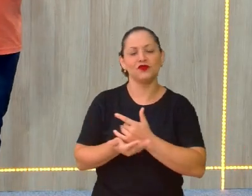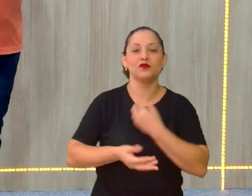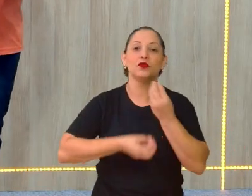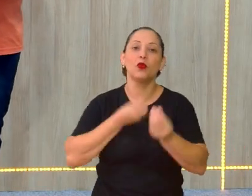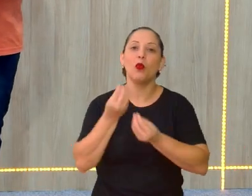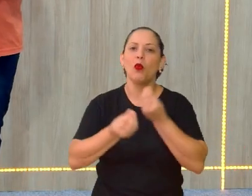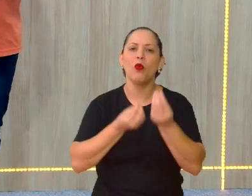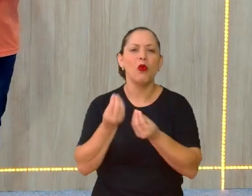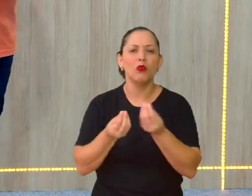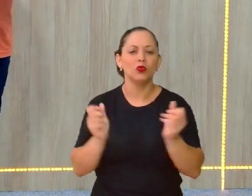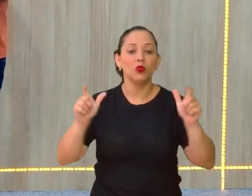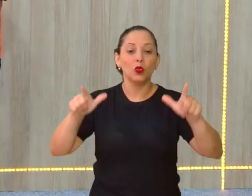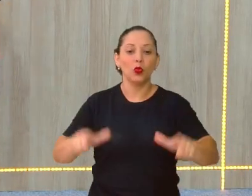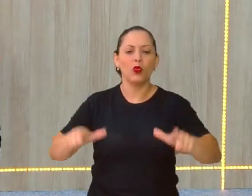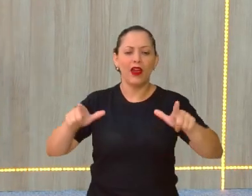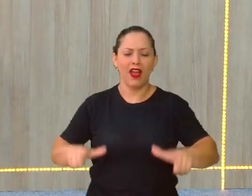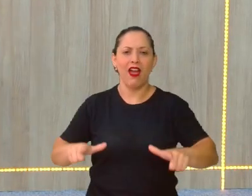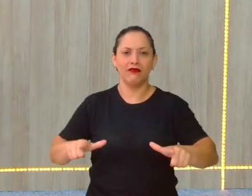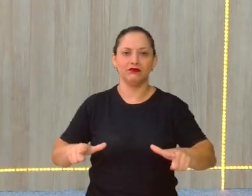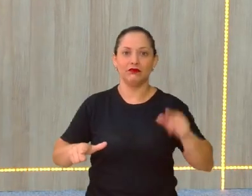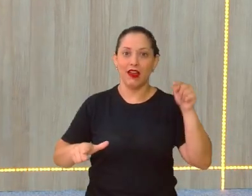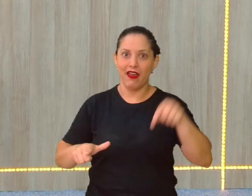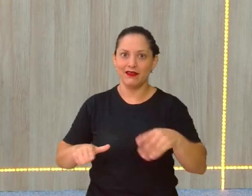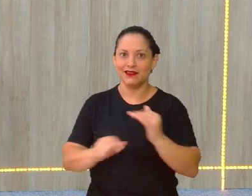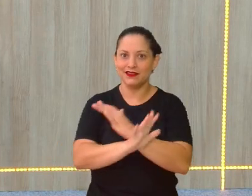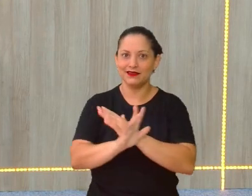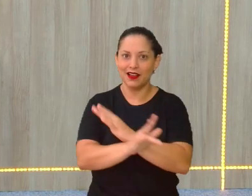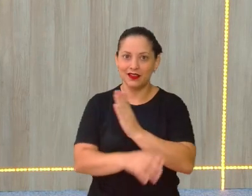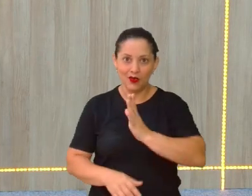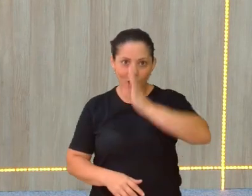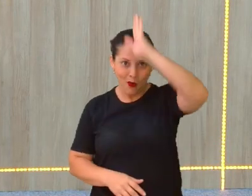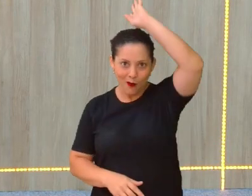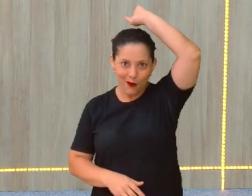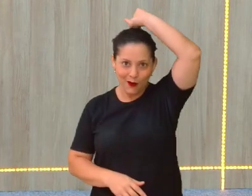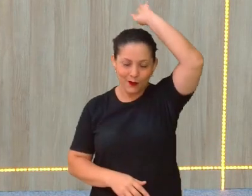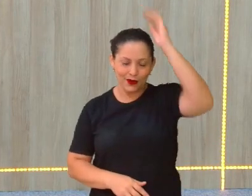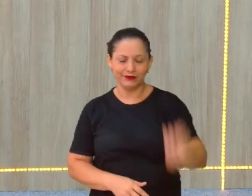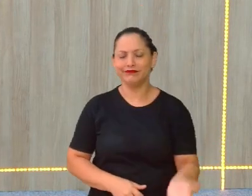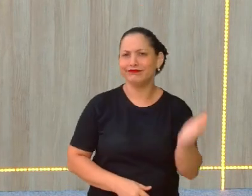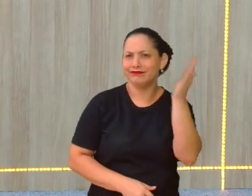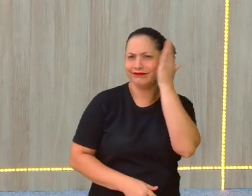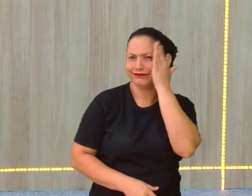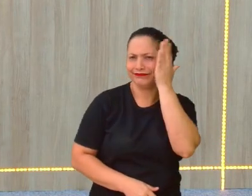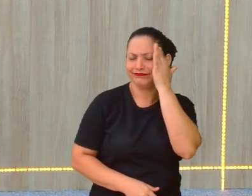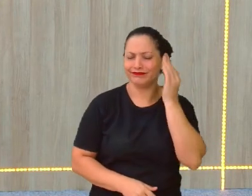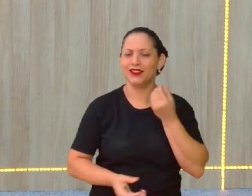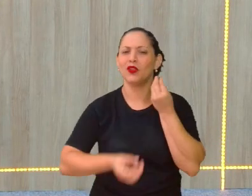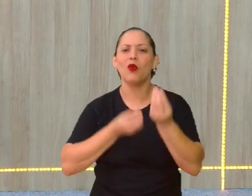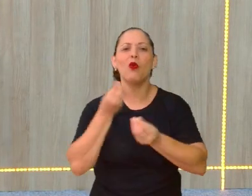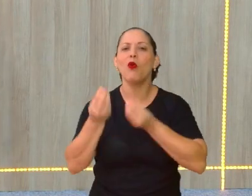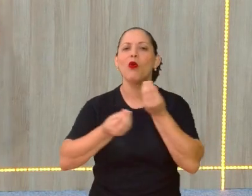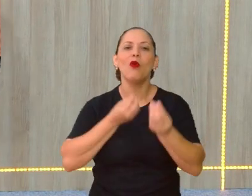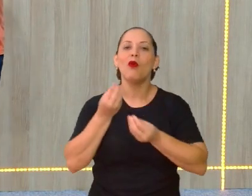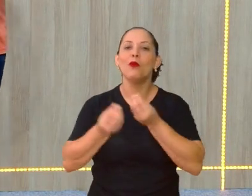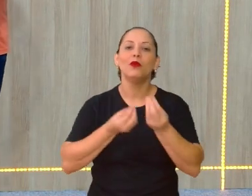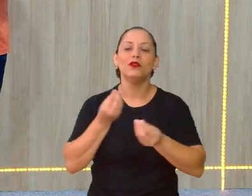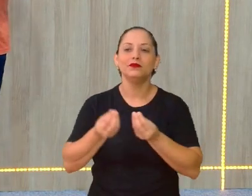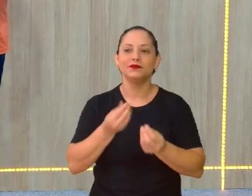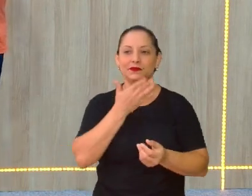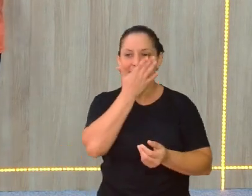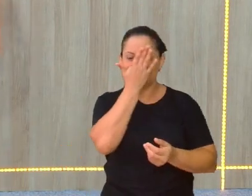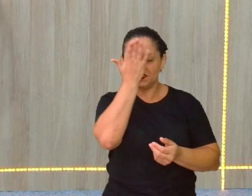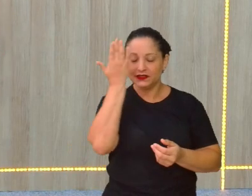estava localizada essa civilização. Vamos tentar entender por quê, a gente divide